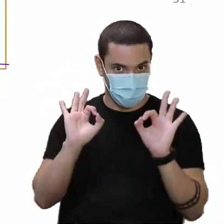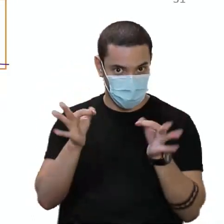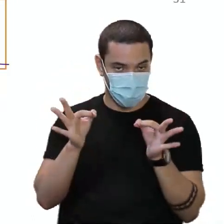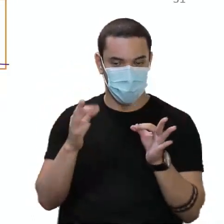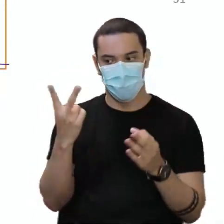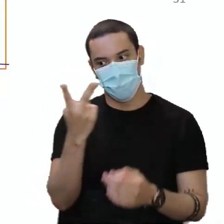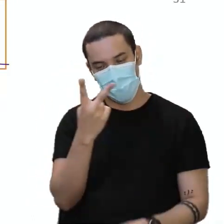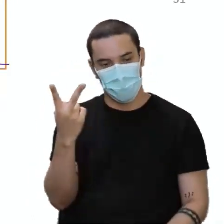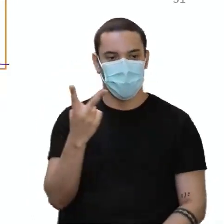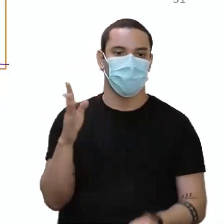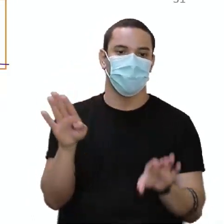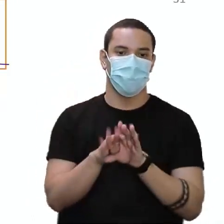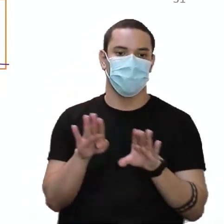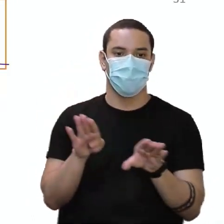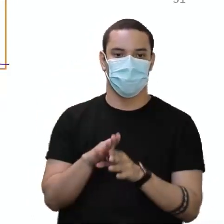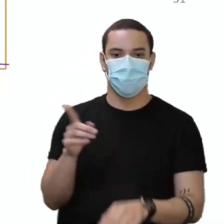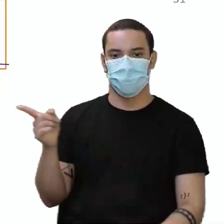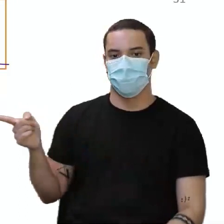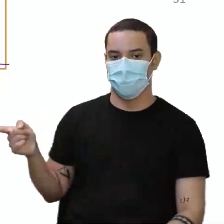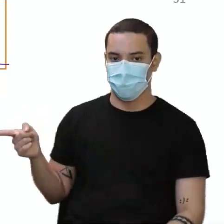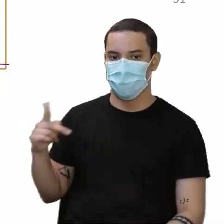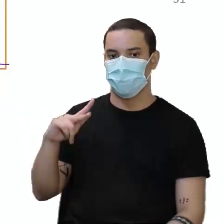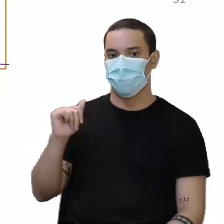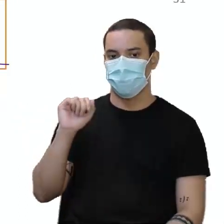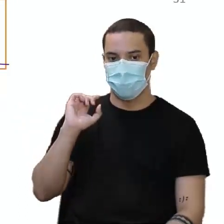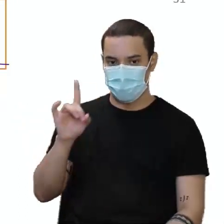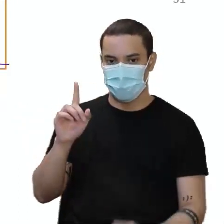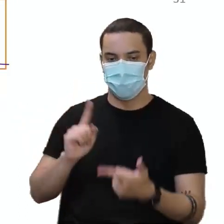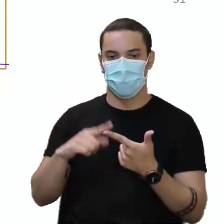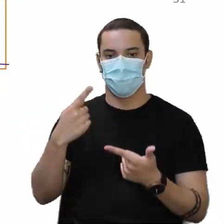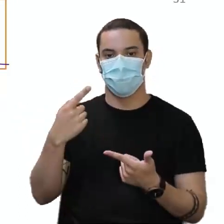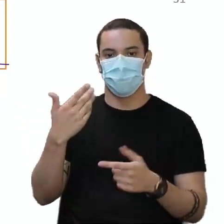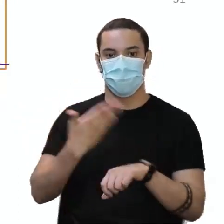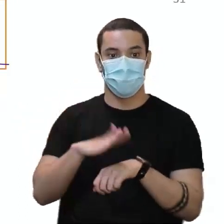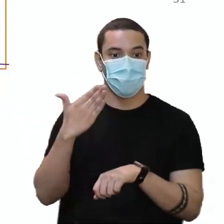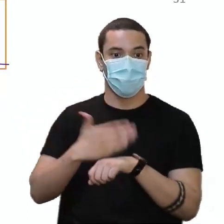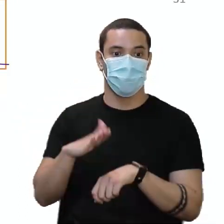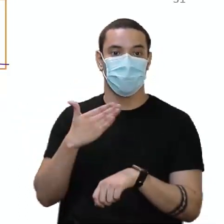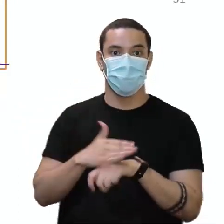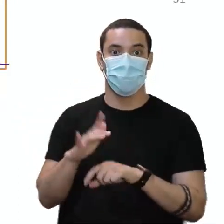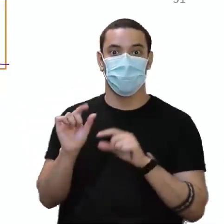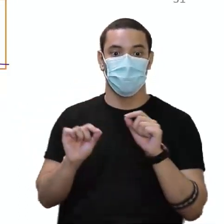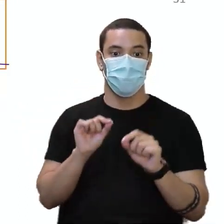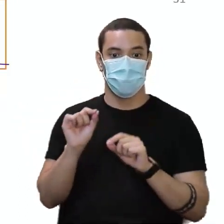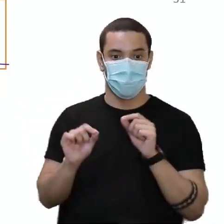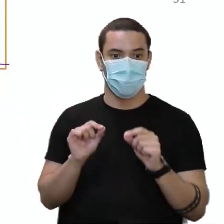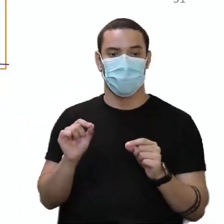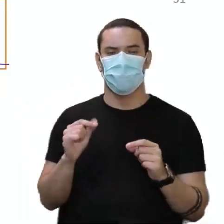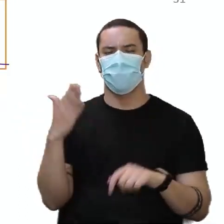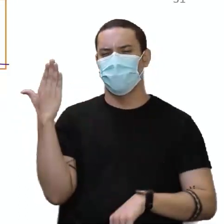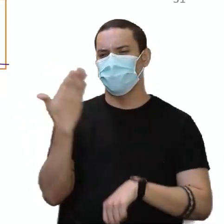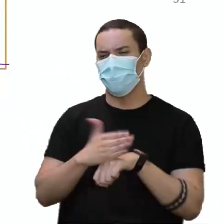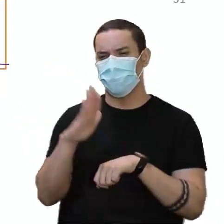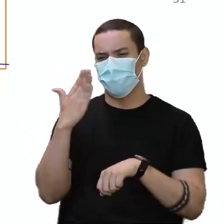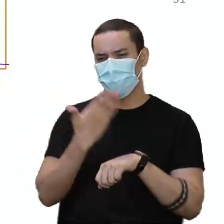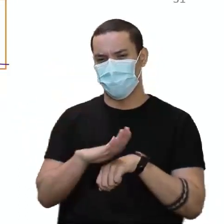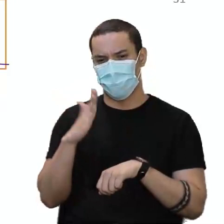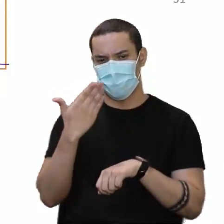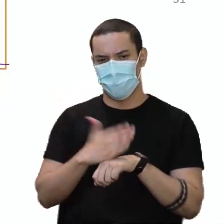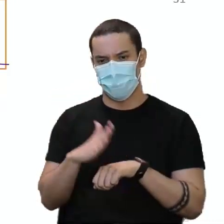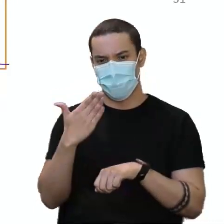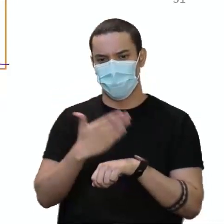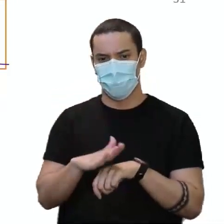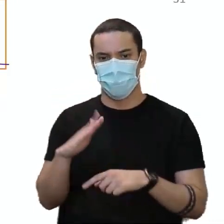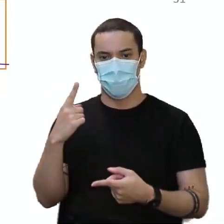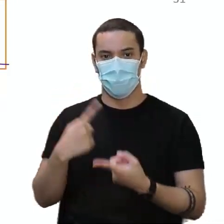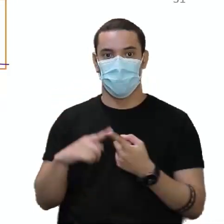aí nós temos a situação, she had practiced, ela tinha praticado so hard, bastante, before